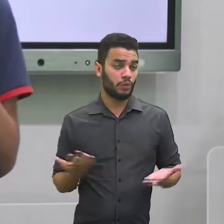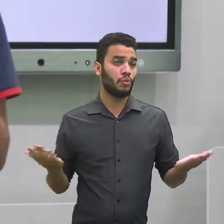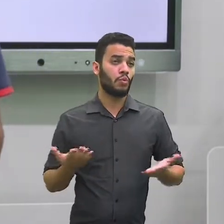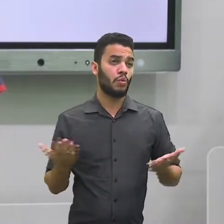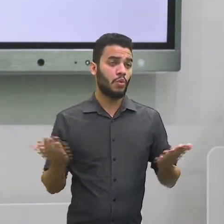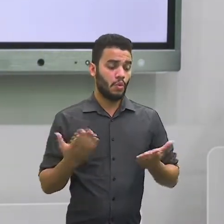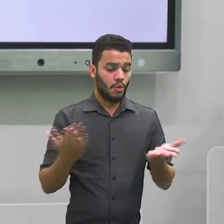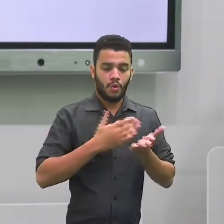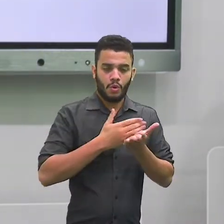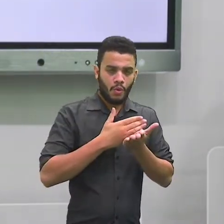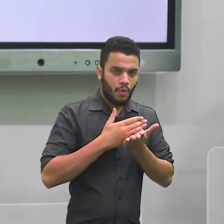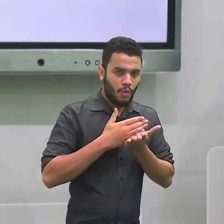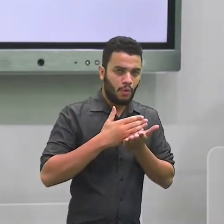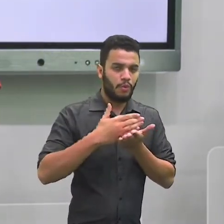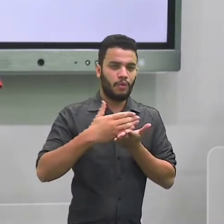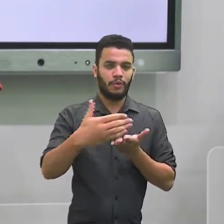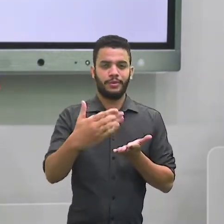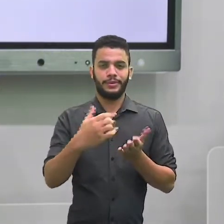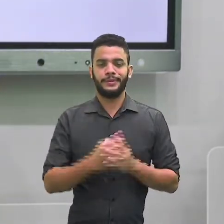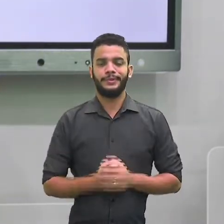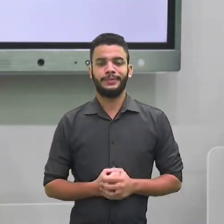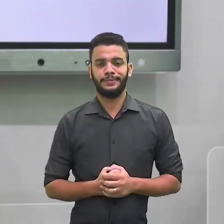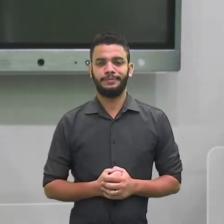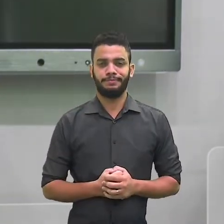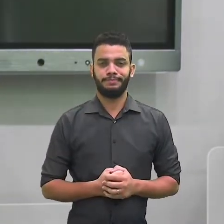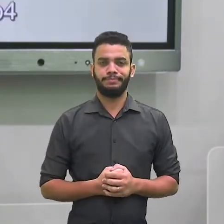delongas, vamos iniciar.